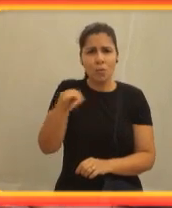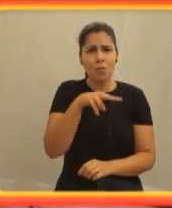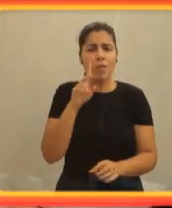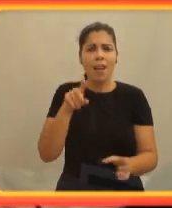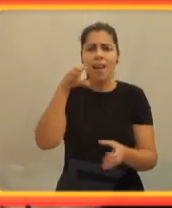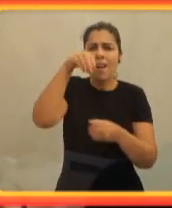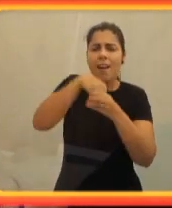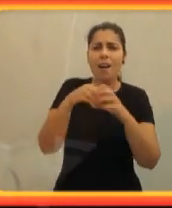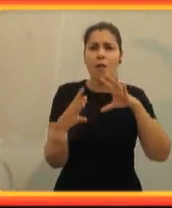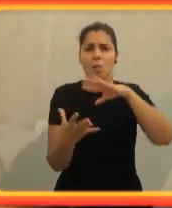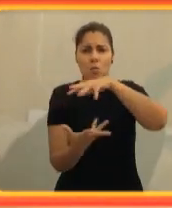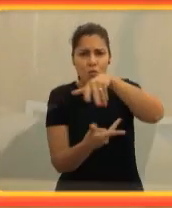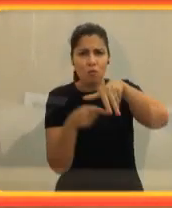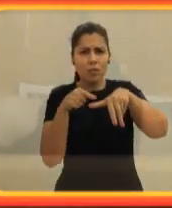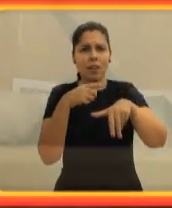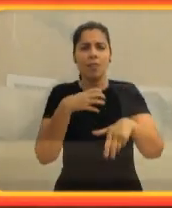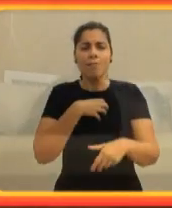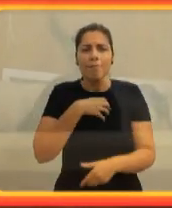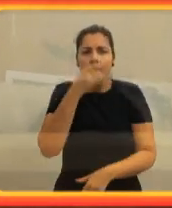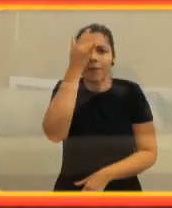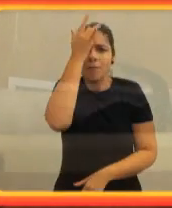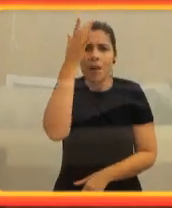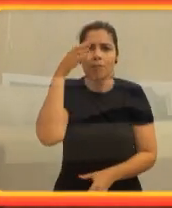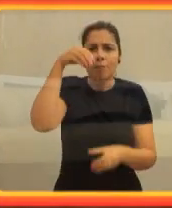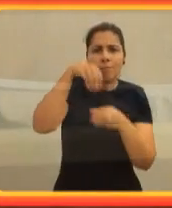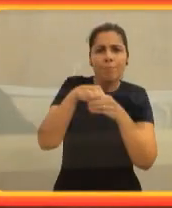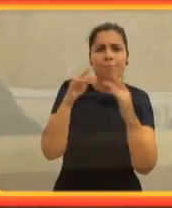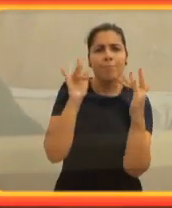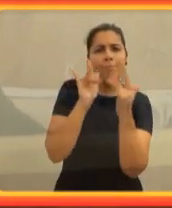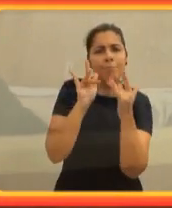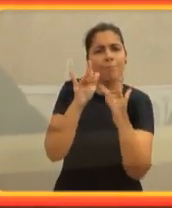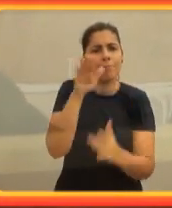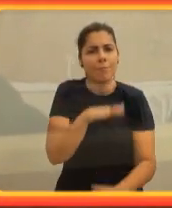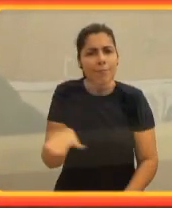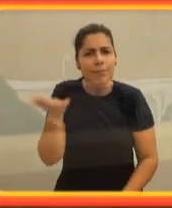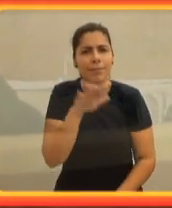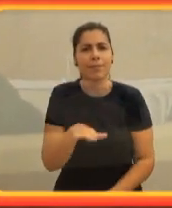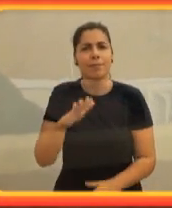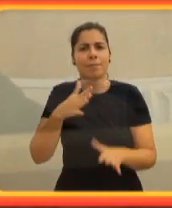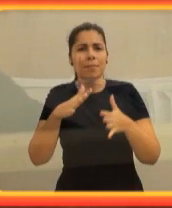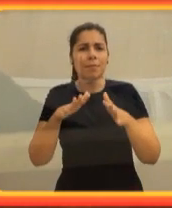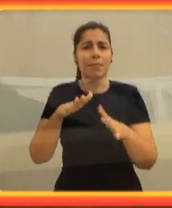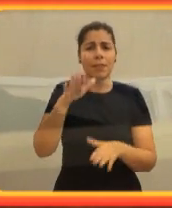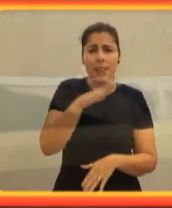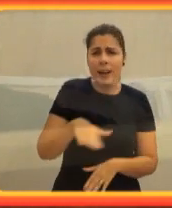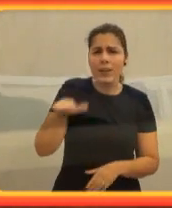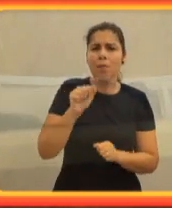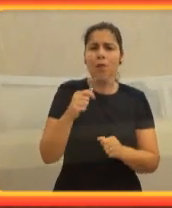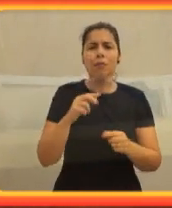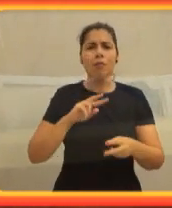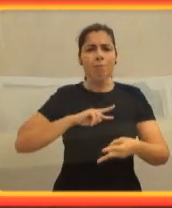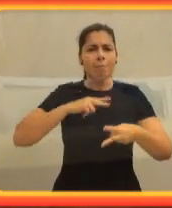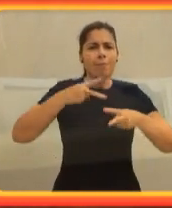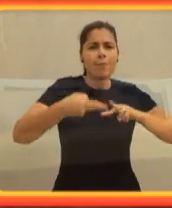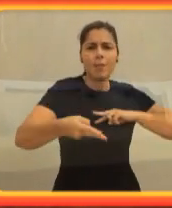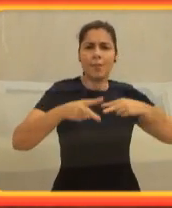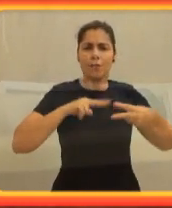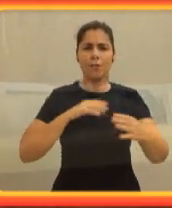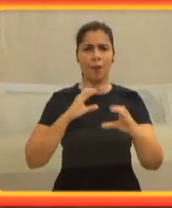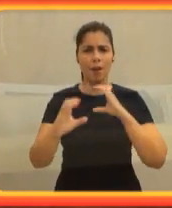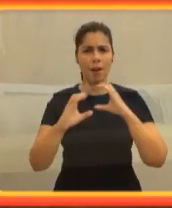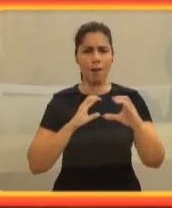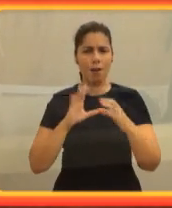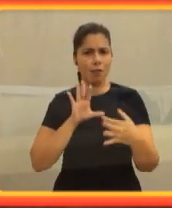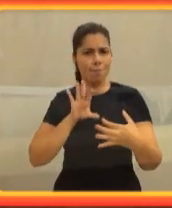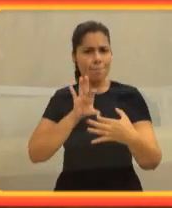Com a sua forma especial de estar no mundo, para eles é mais fácil estar em contato com as crianças e, a partir daí, as crianças